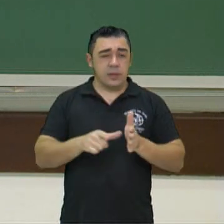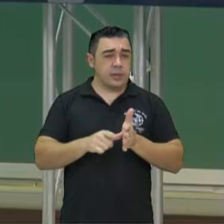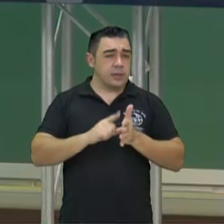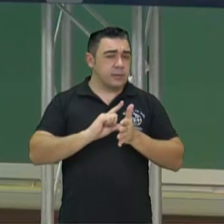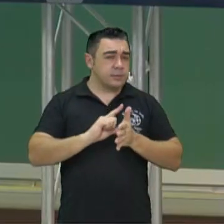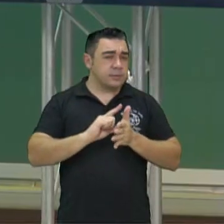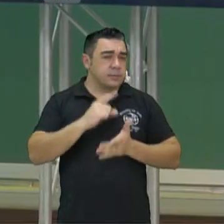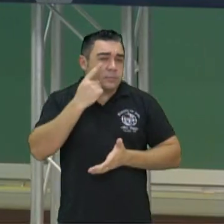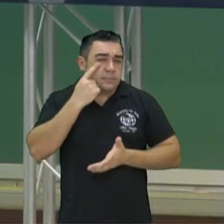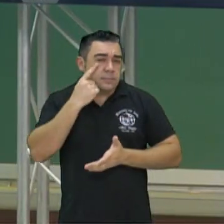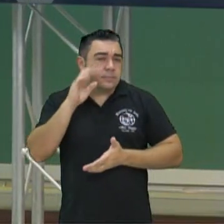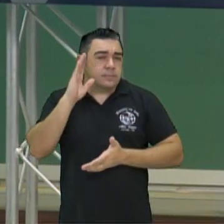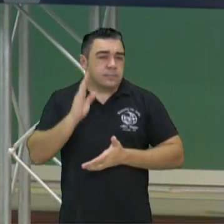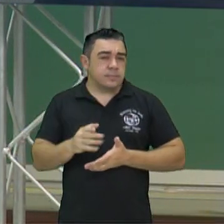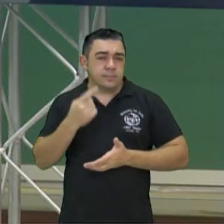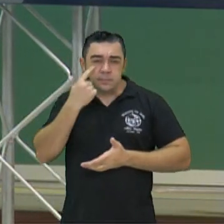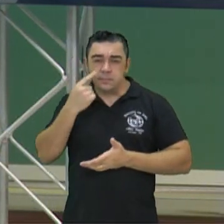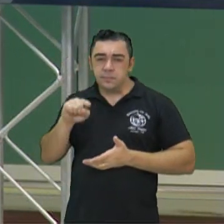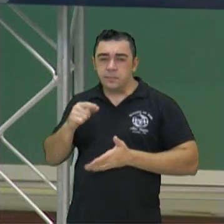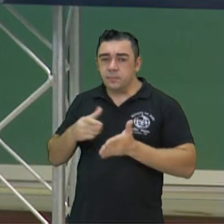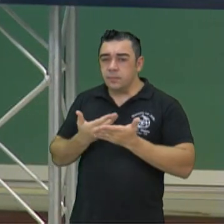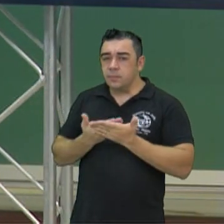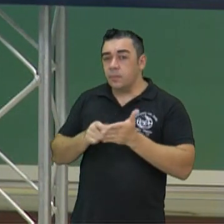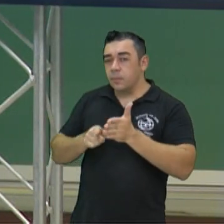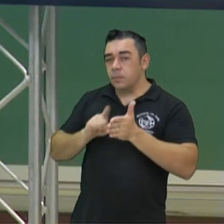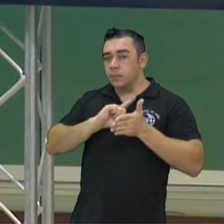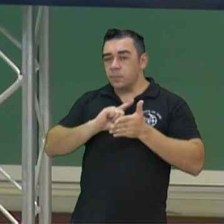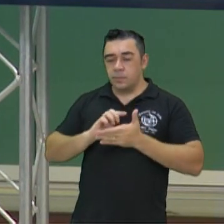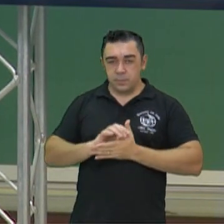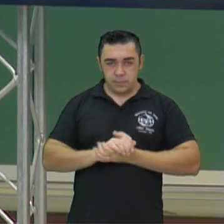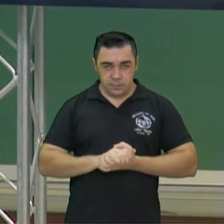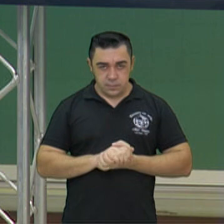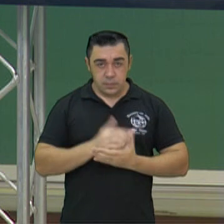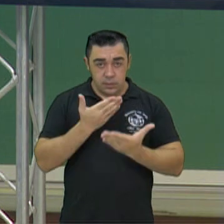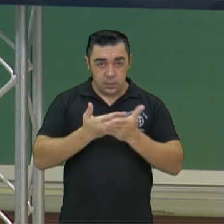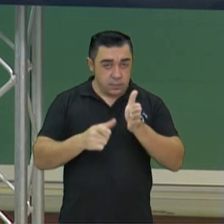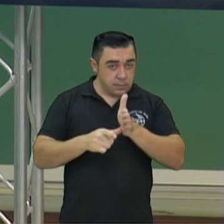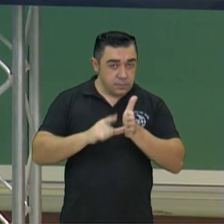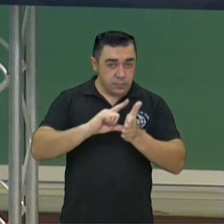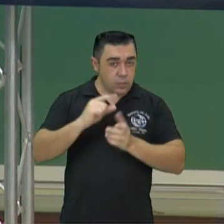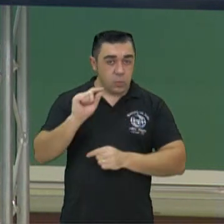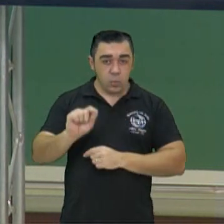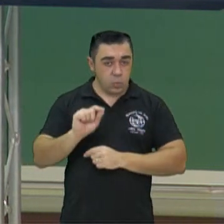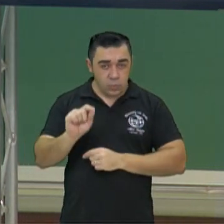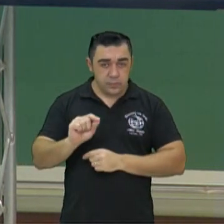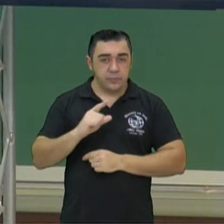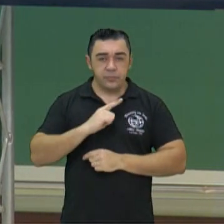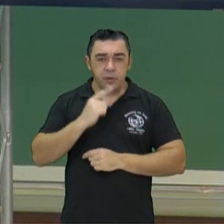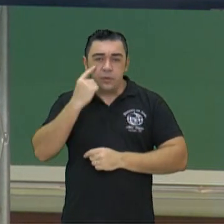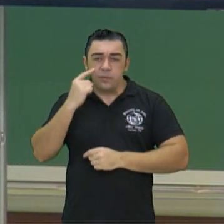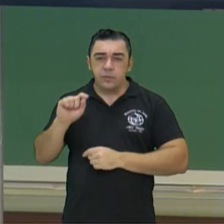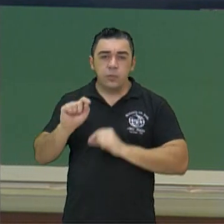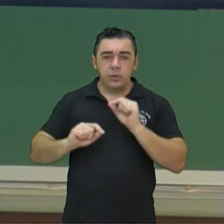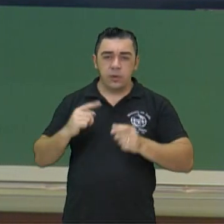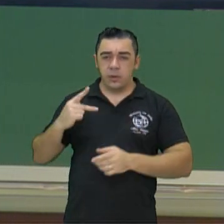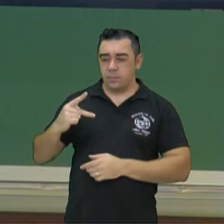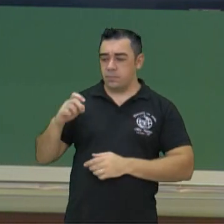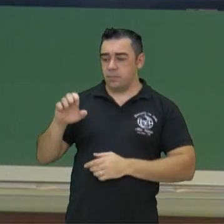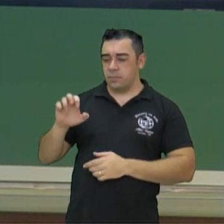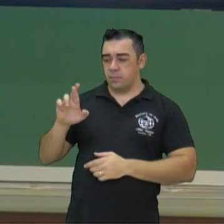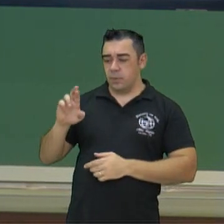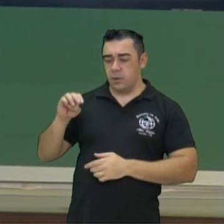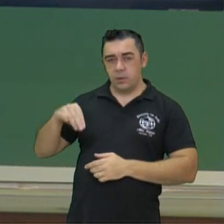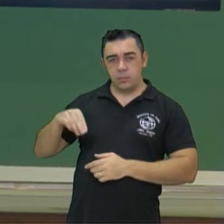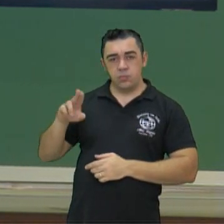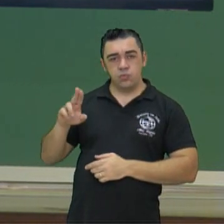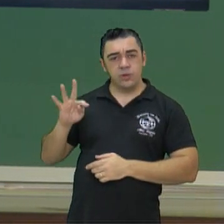antes, vamos ver o que a gente trabalhou na aula anterior. Na aula anterior, a gente trabalhou sobre permutação simples.